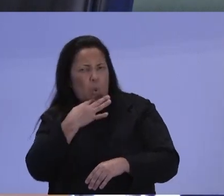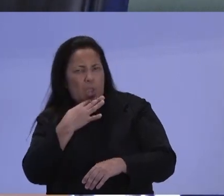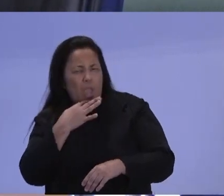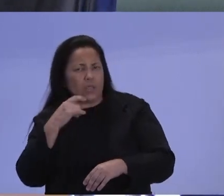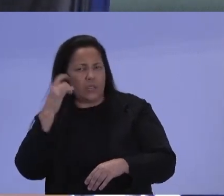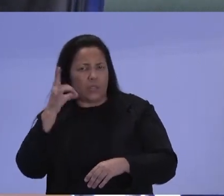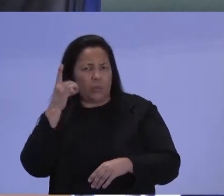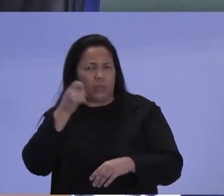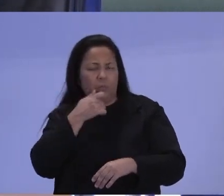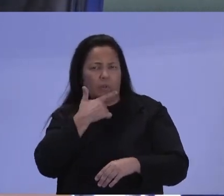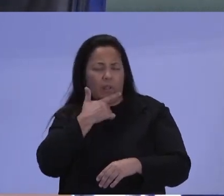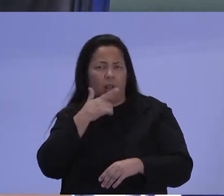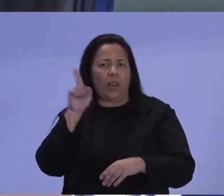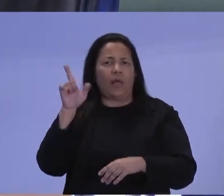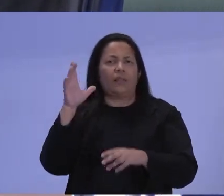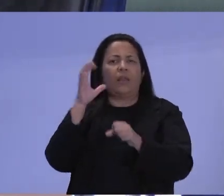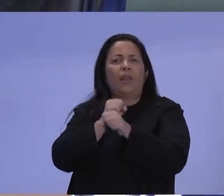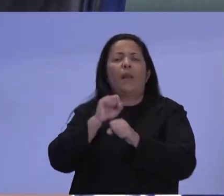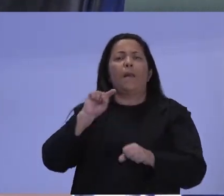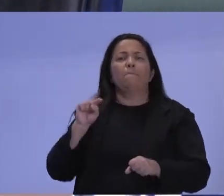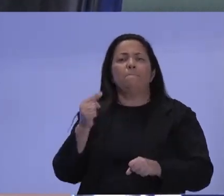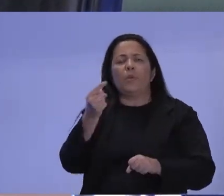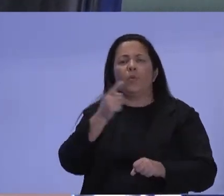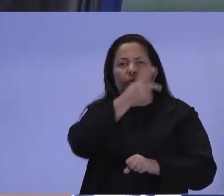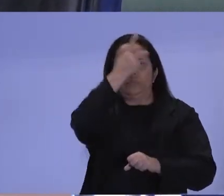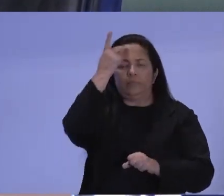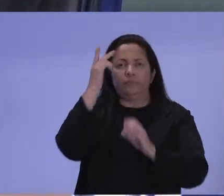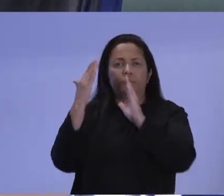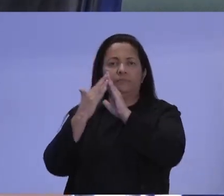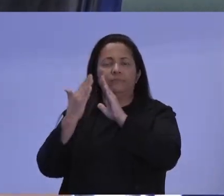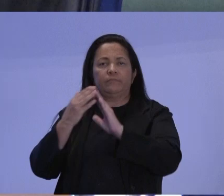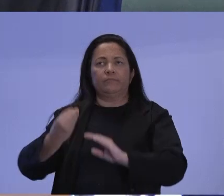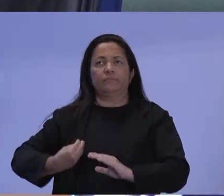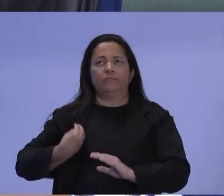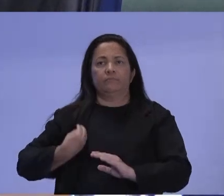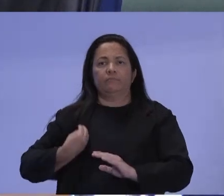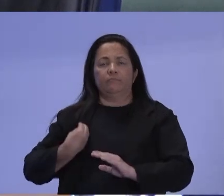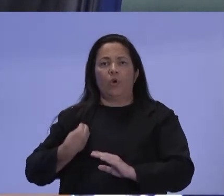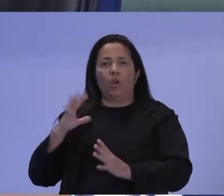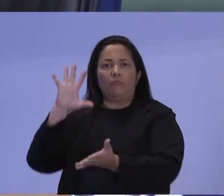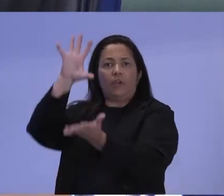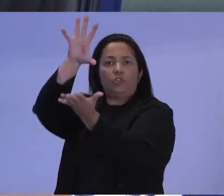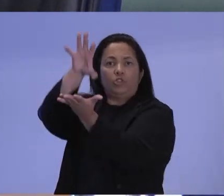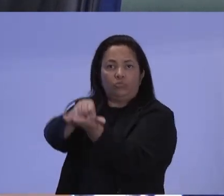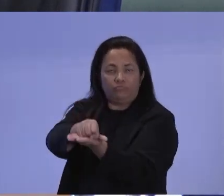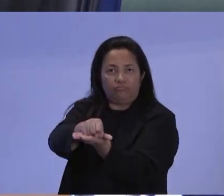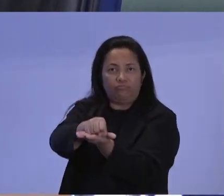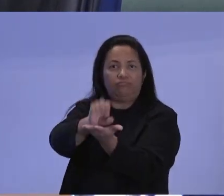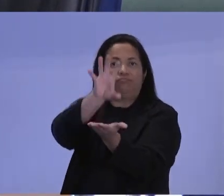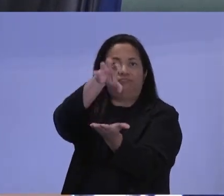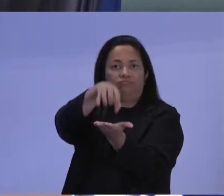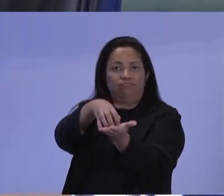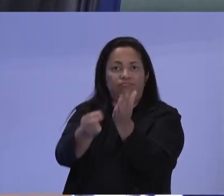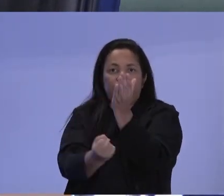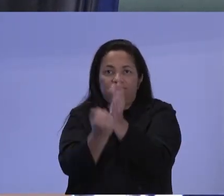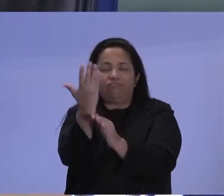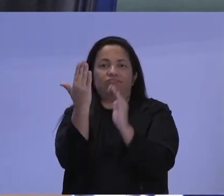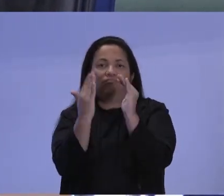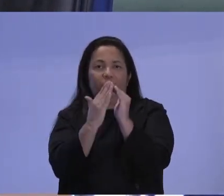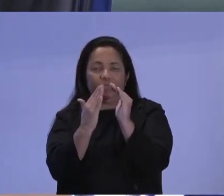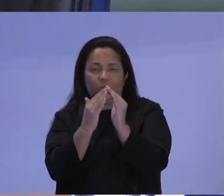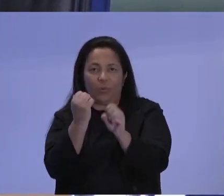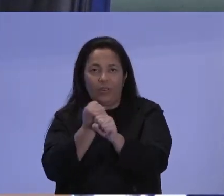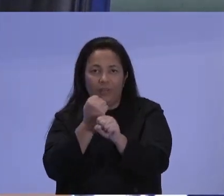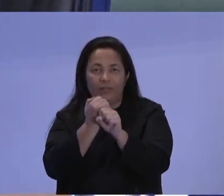mais de 1.000 habitantes lá, mais de 1.000 pessoas que invadiram a área. Então, nós temos assim